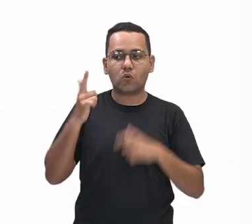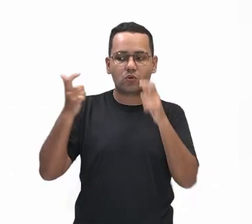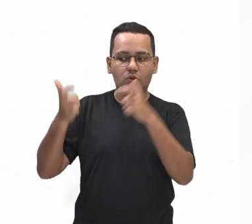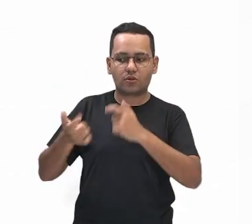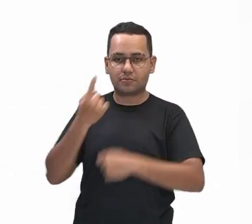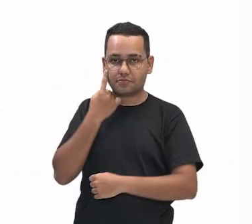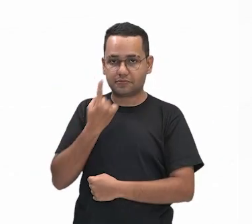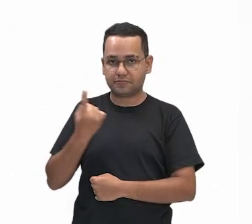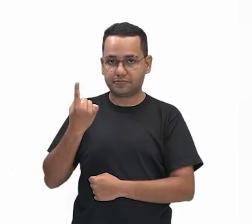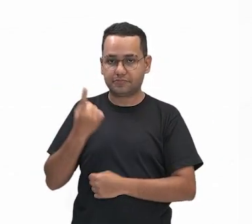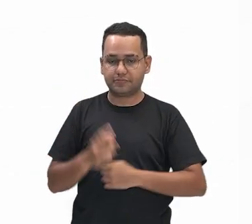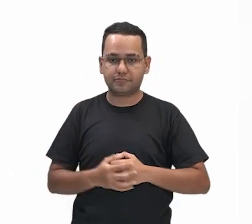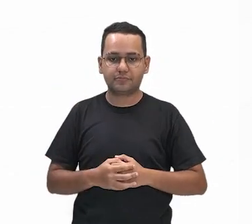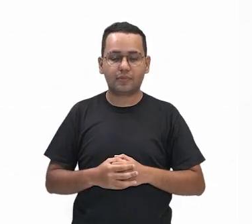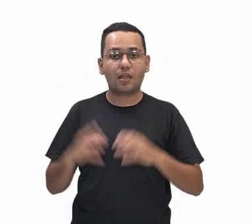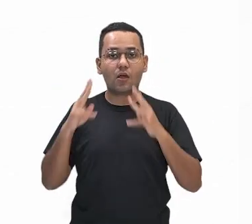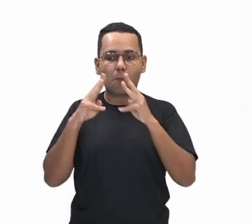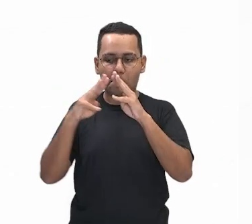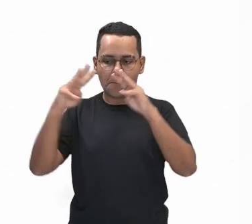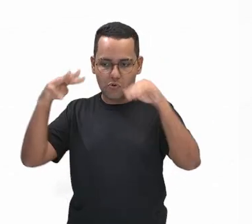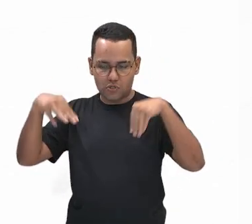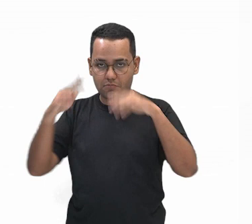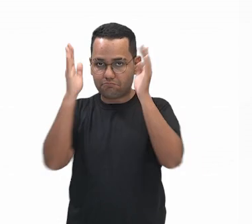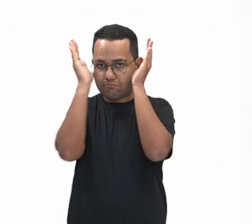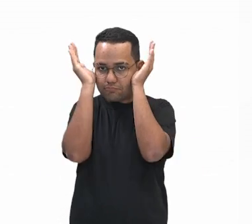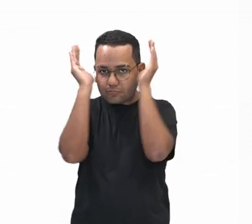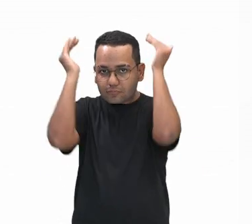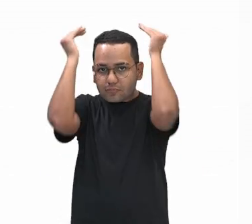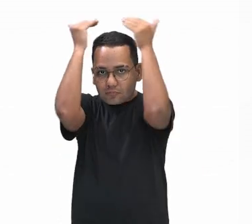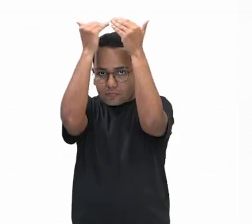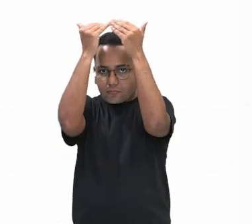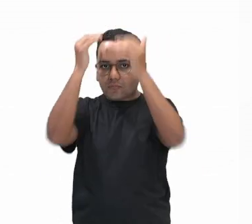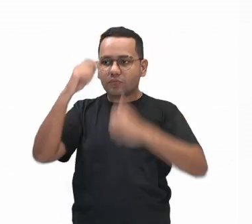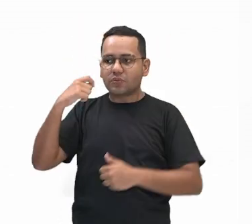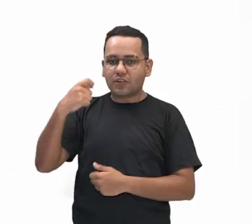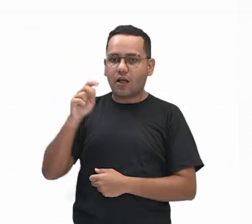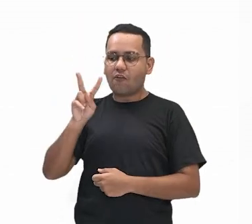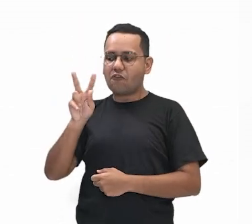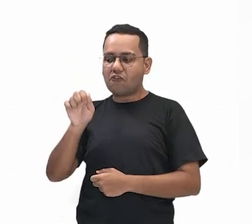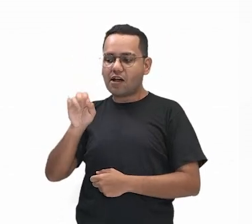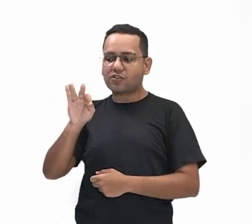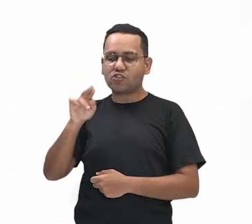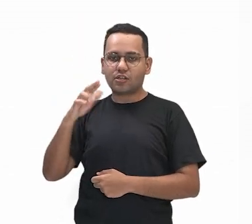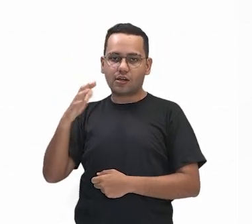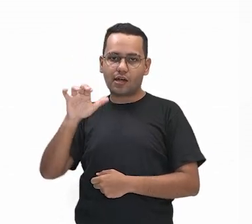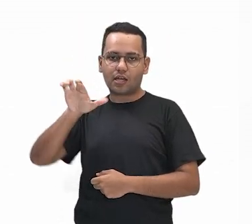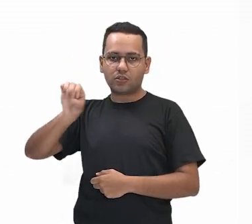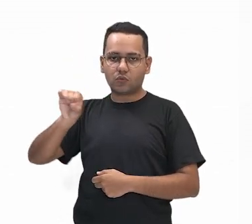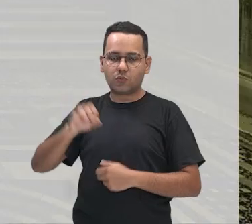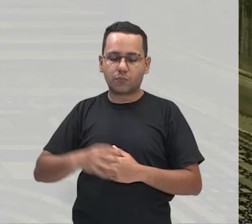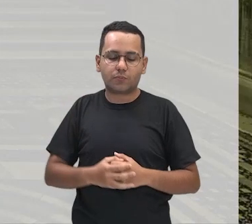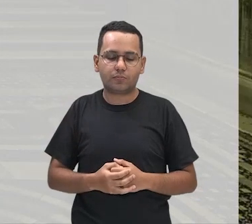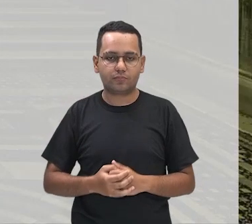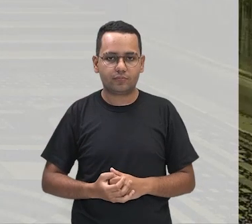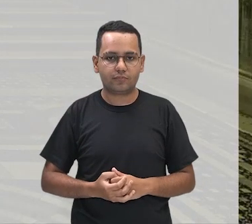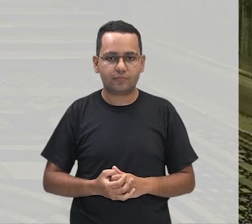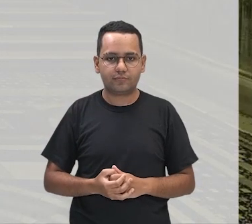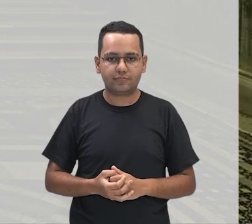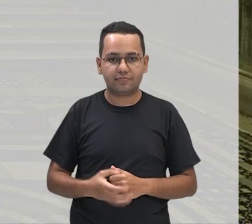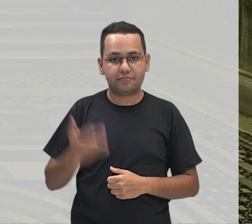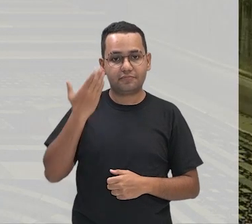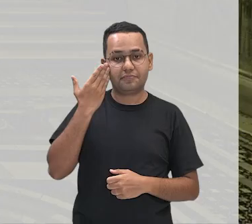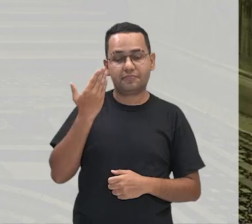ao Museu do Vaticano. Olha que legal! Outra visita que nós estamos fazendo aqui durante